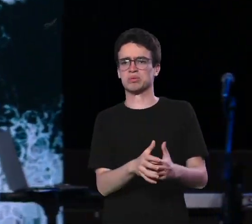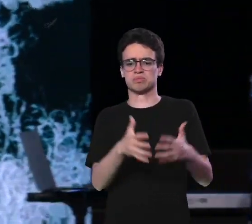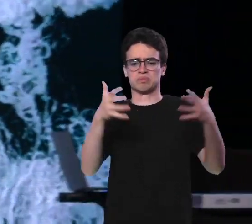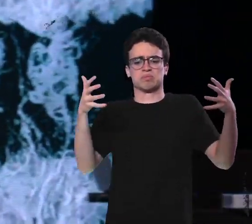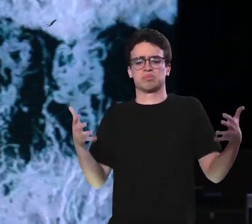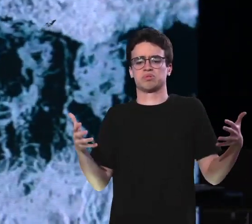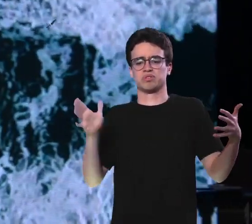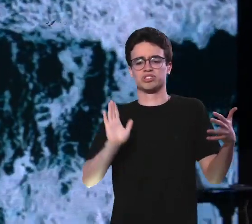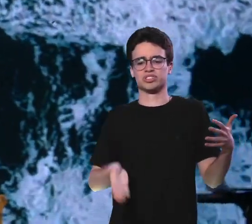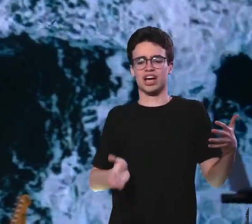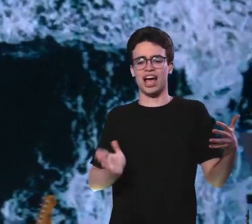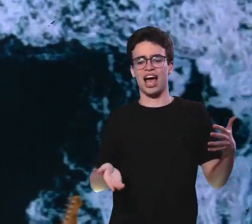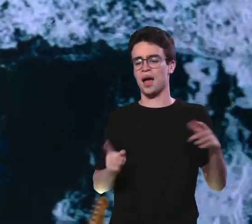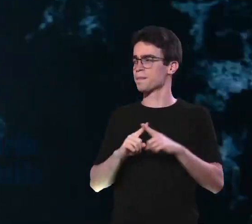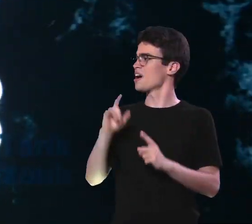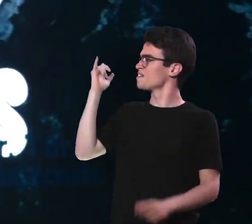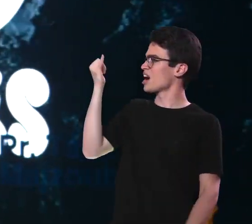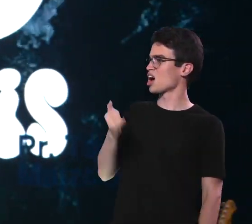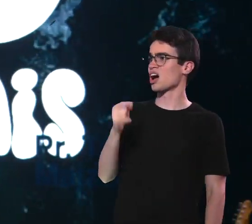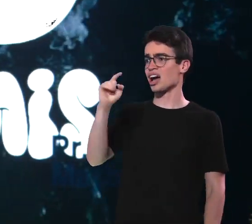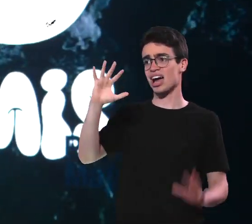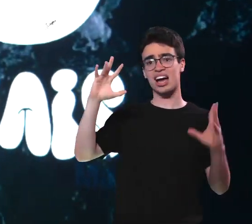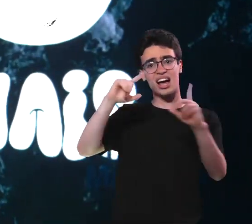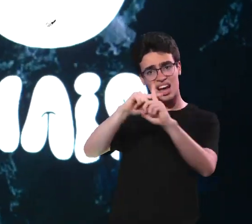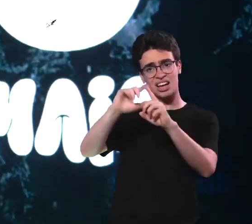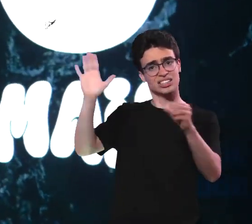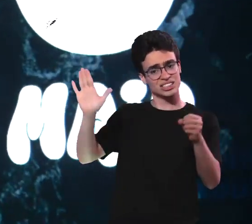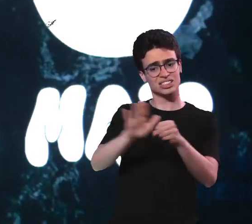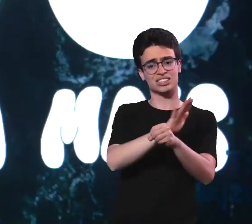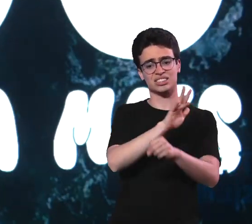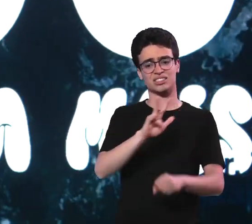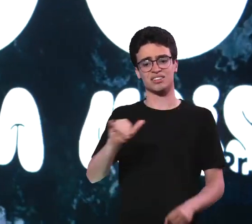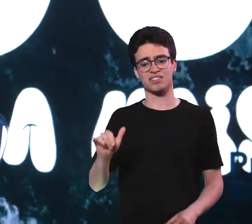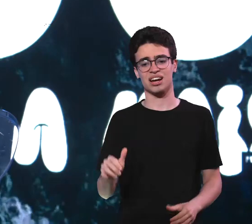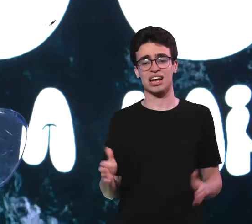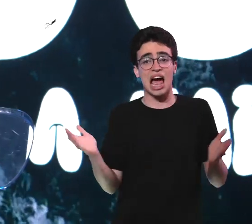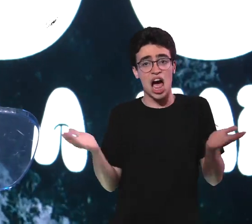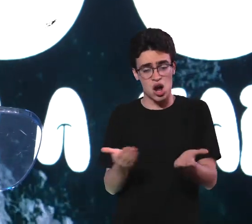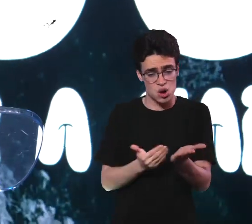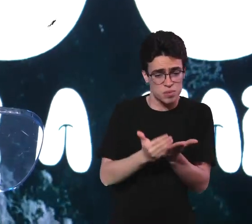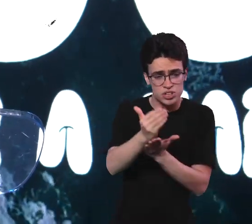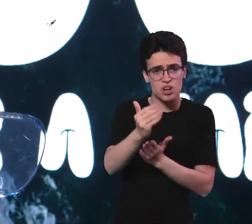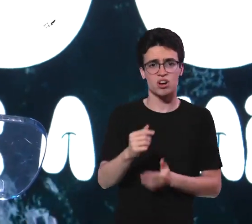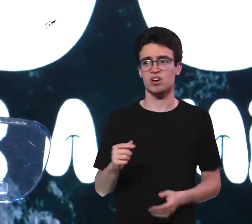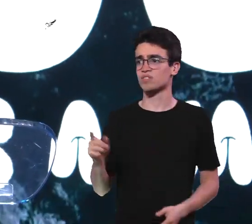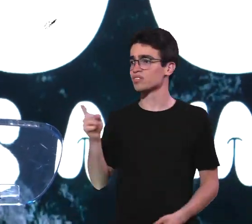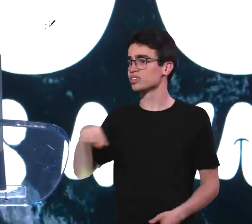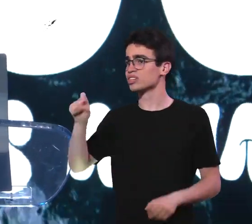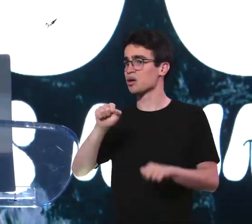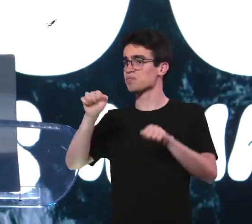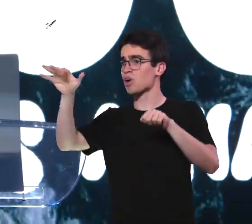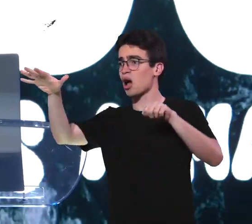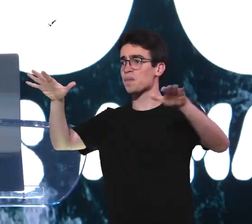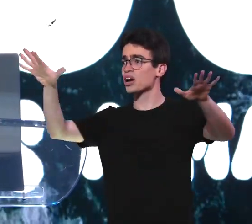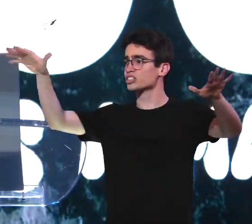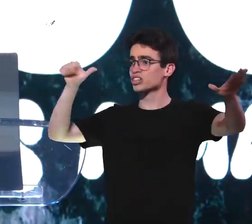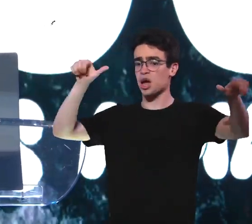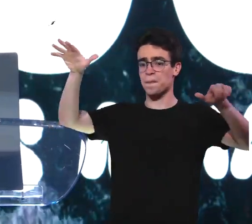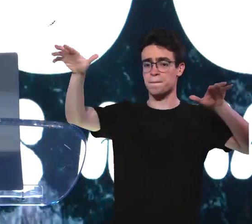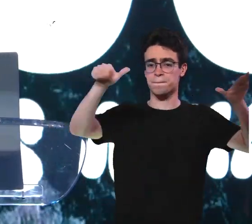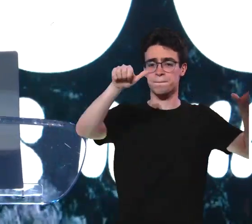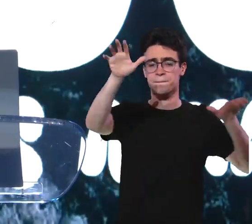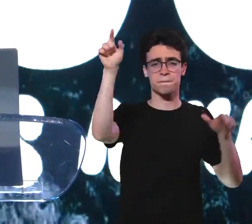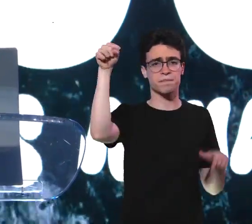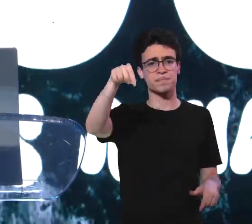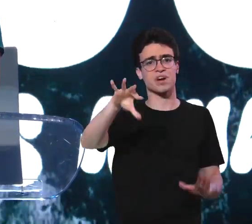muito. Mas Deus falou, eu vou lotar o templo. E começou agora. Vocês vão sair e vão trazer as pessoas para